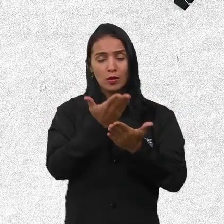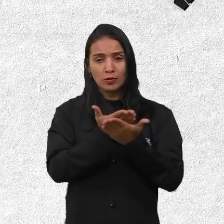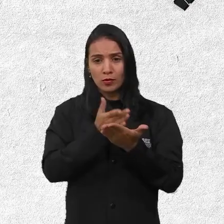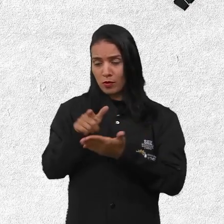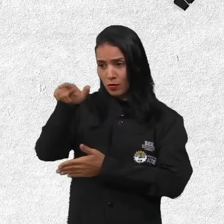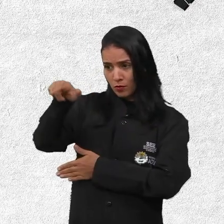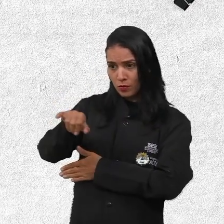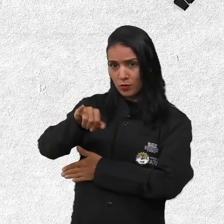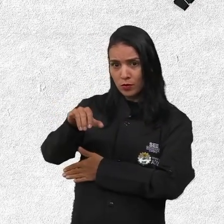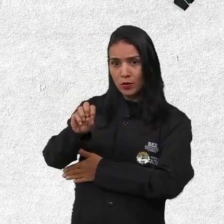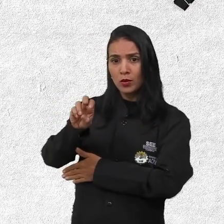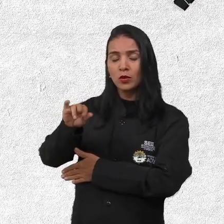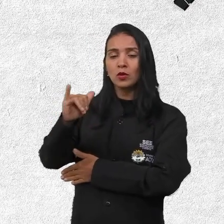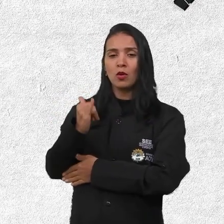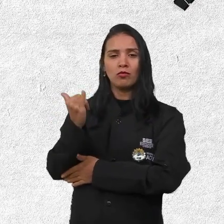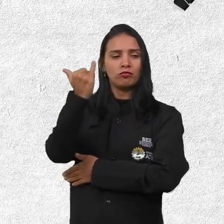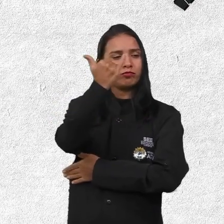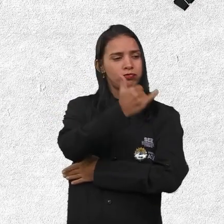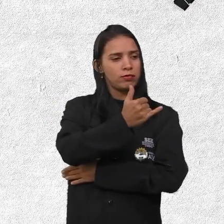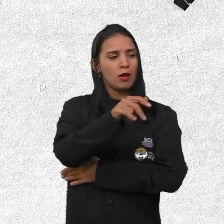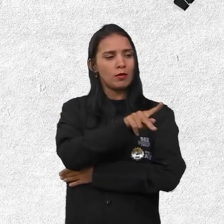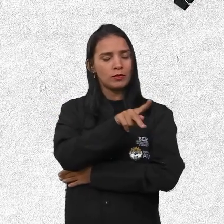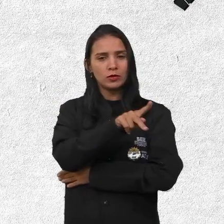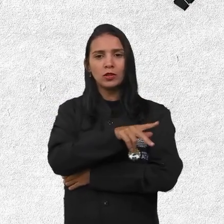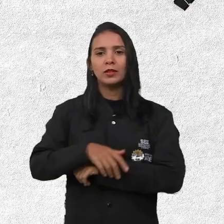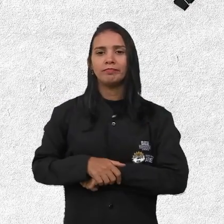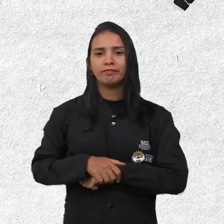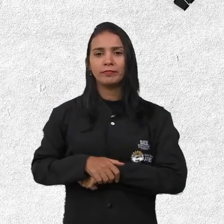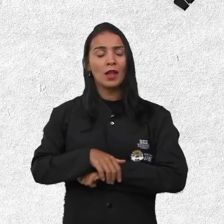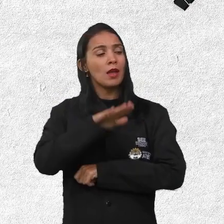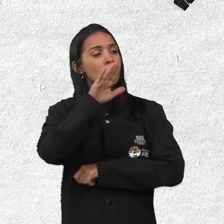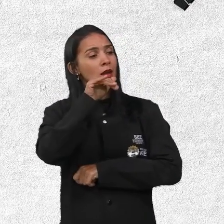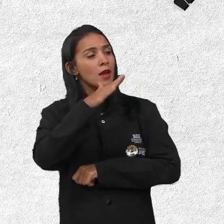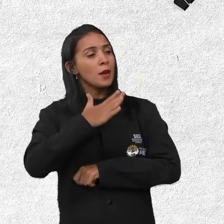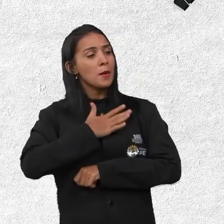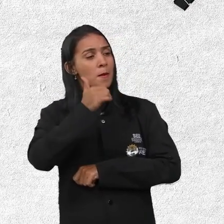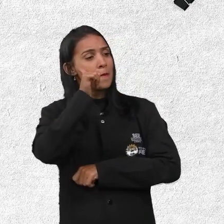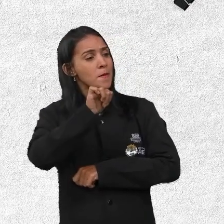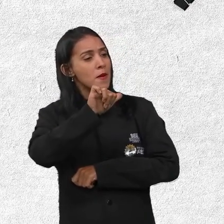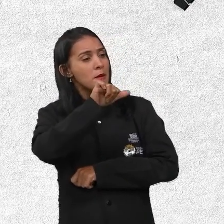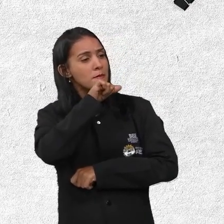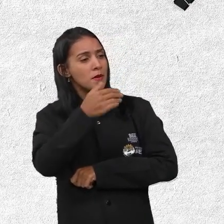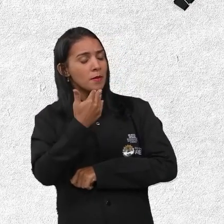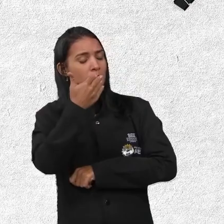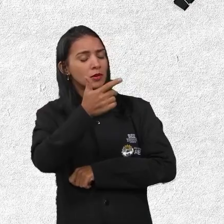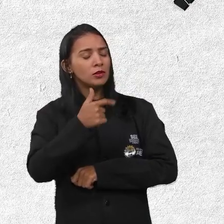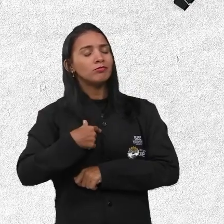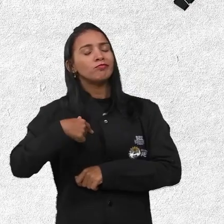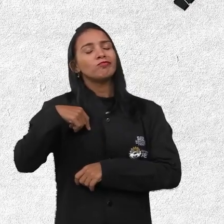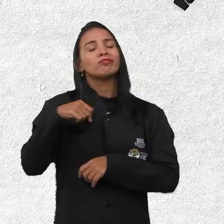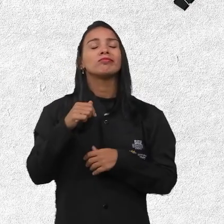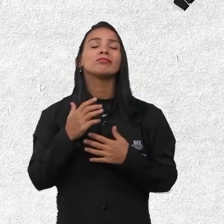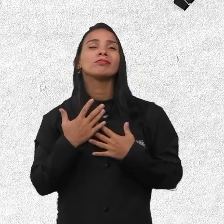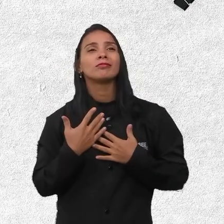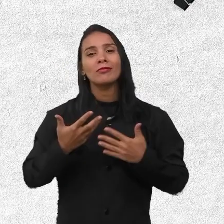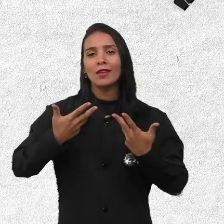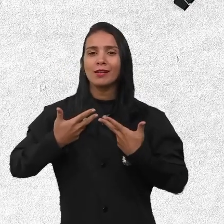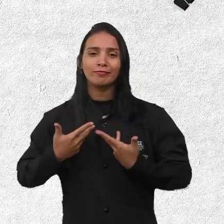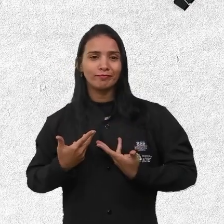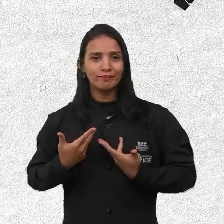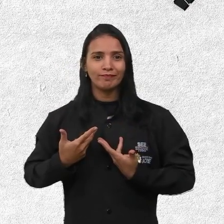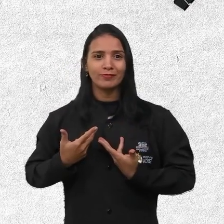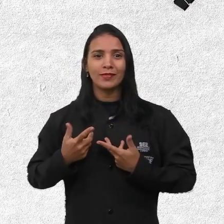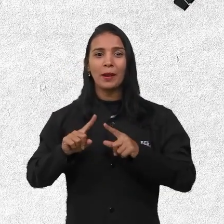professora: "Professora, minha mãe pediu para eu fazer corpo mole hoje." A professora